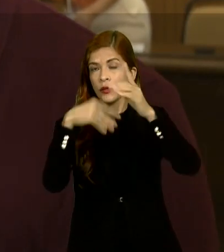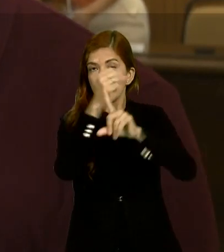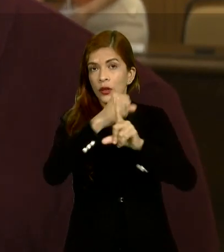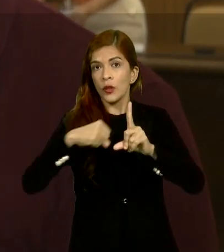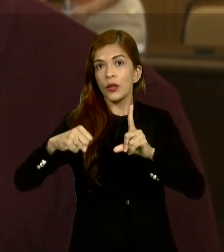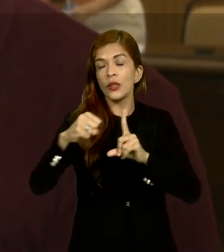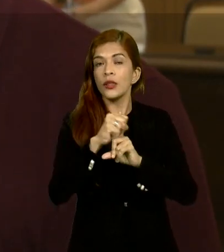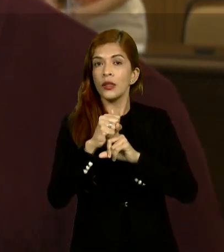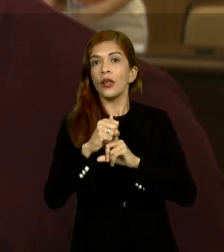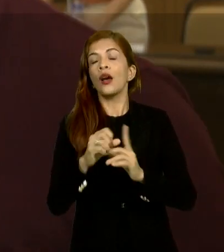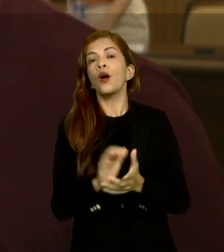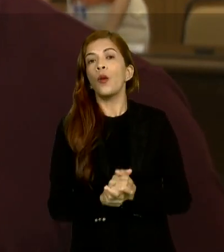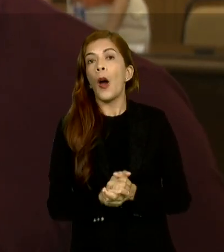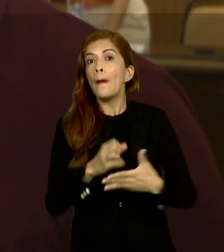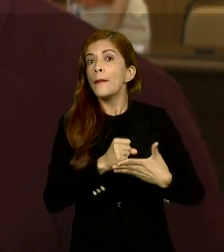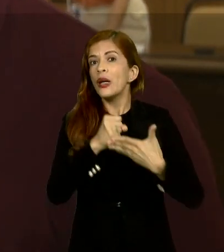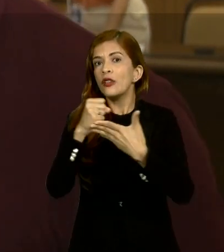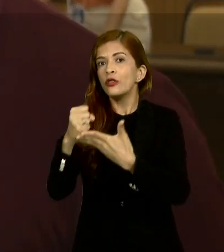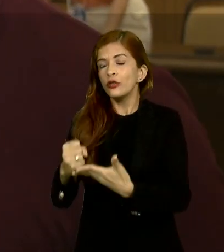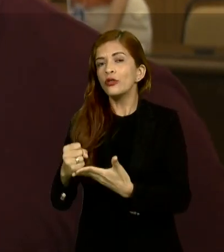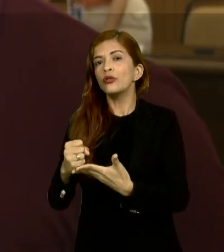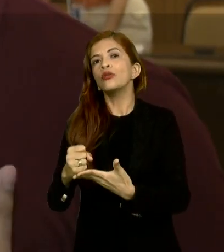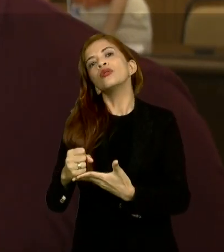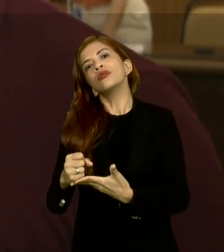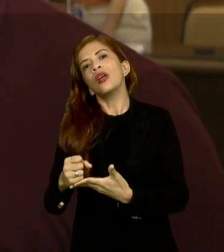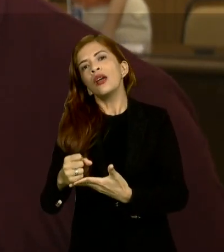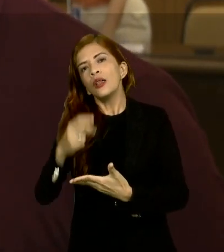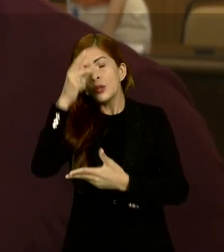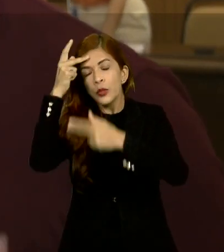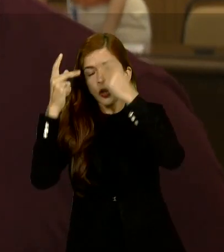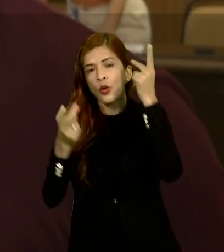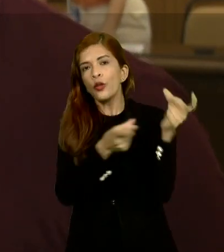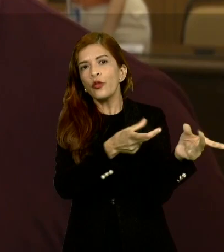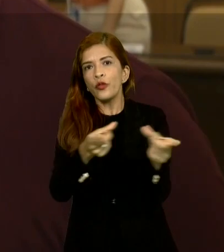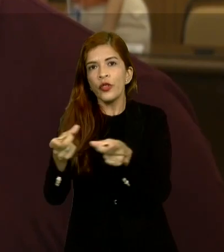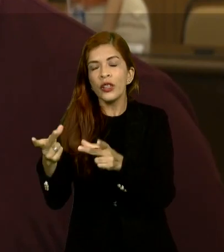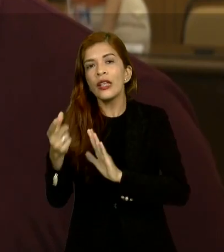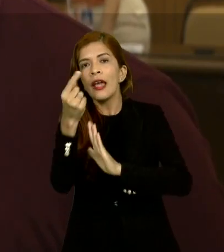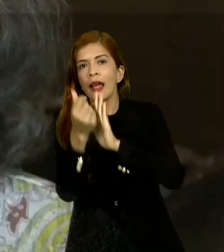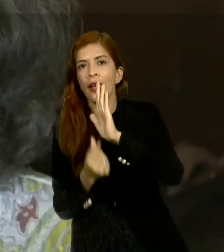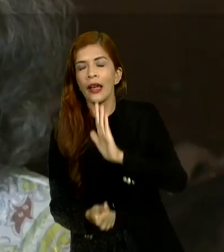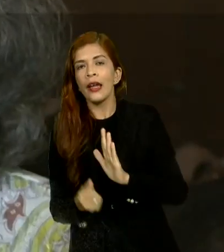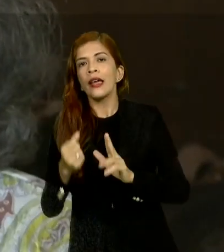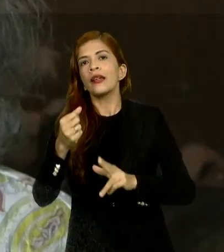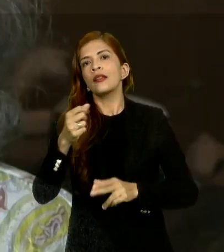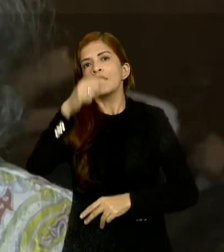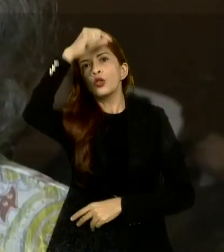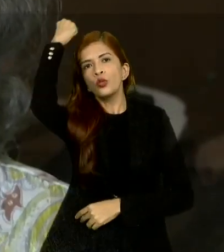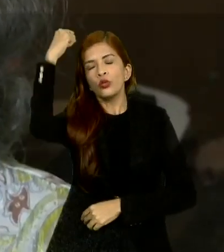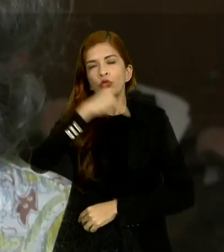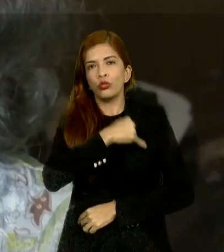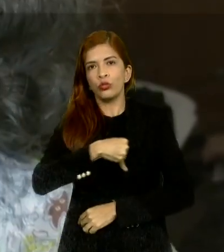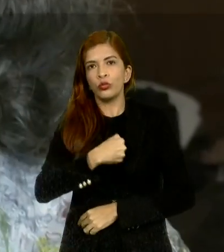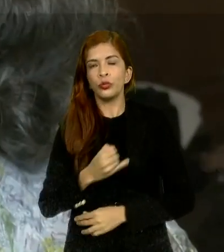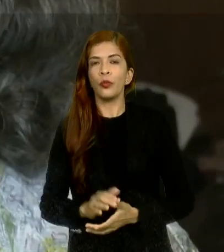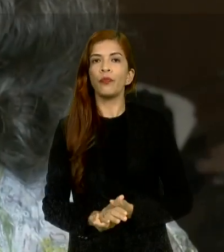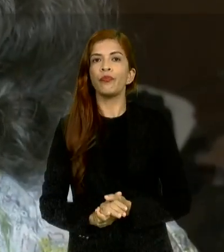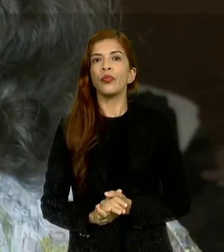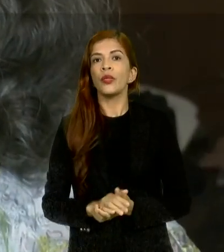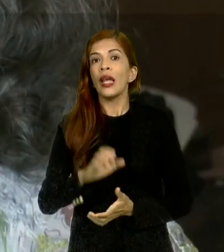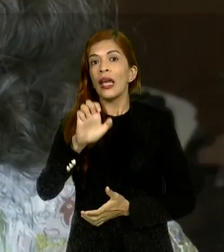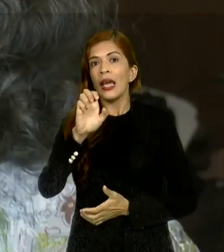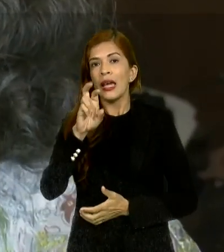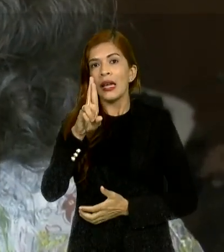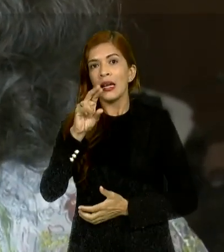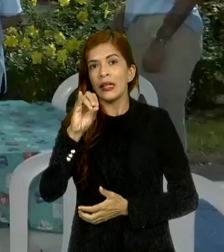possa ajudar a trazer os beneficiários, para que eles possam ter mais renda nesse São João. Dona Erinalda sempre participa do Arraial